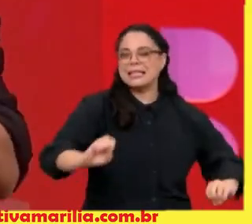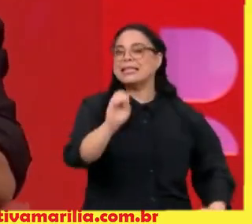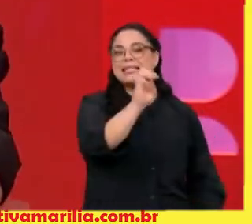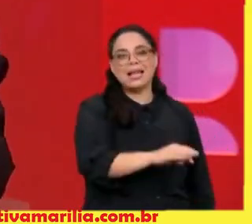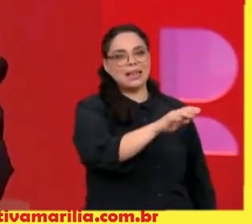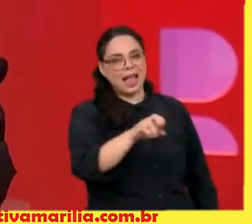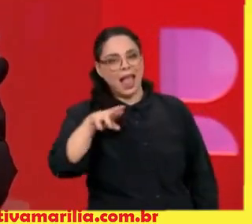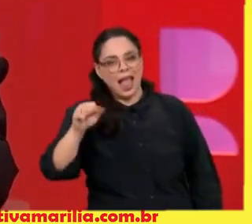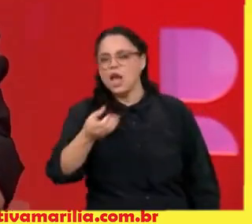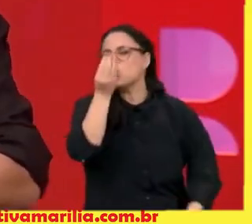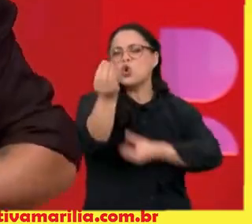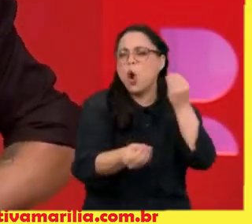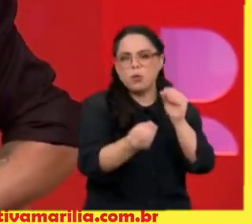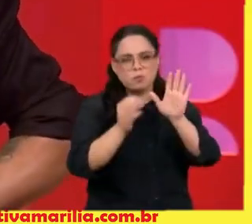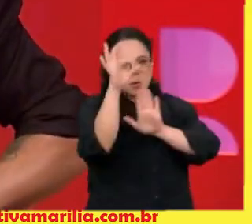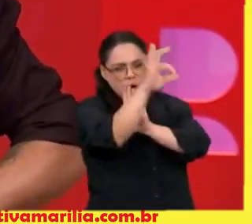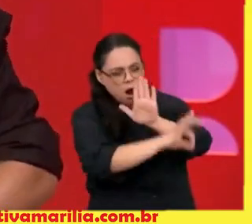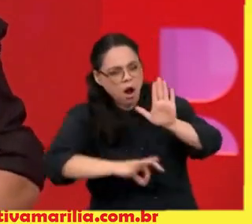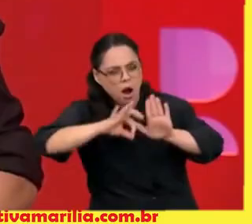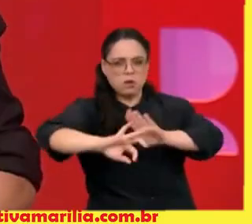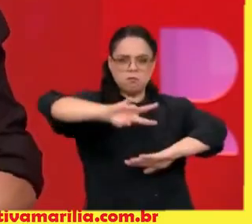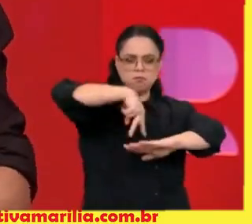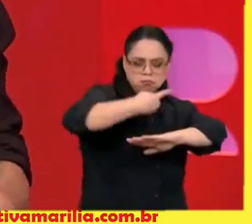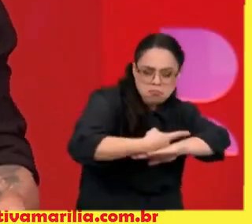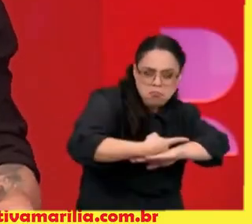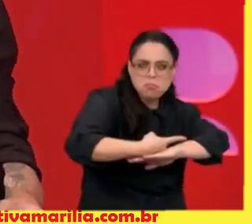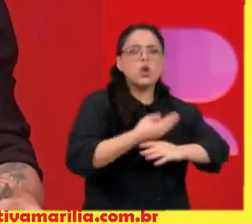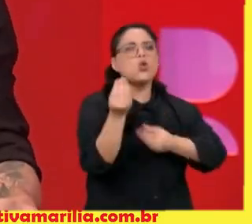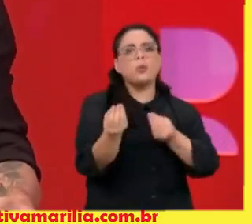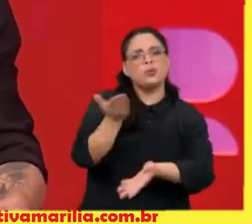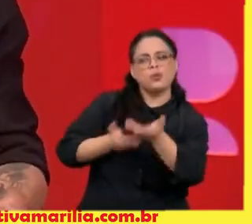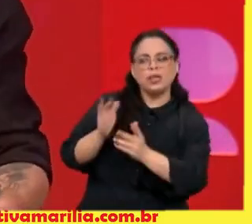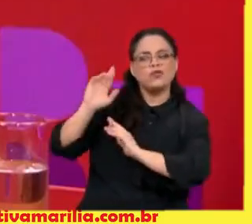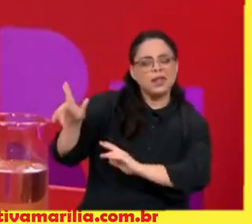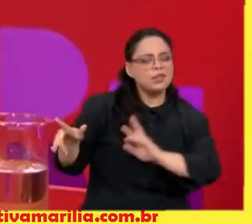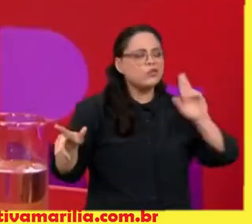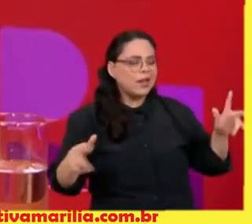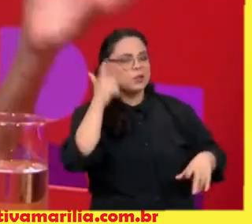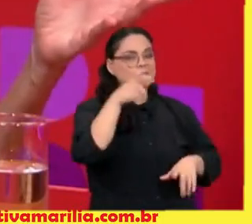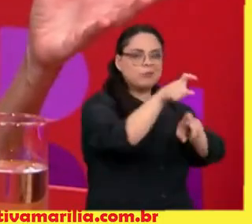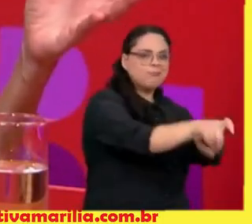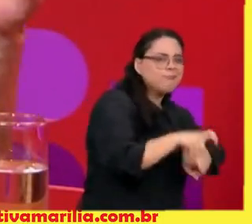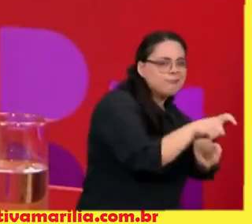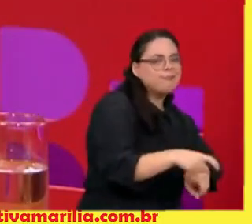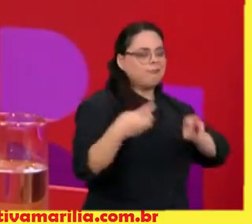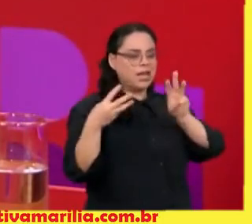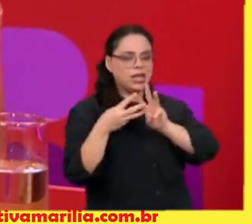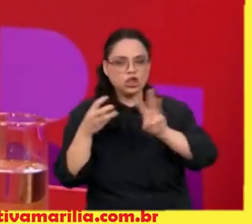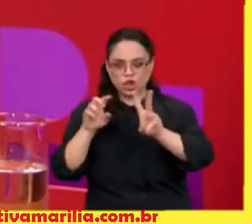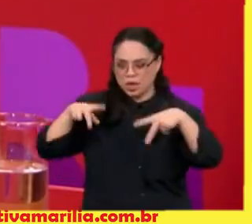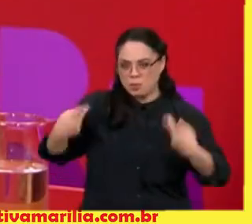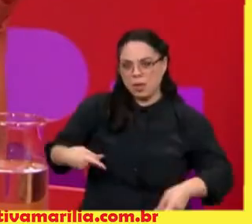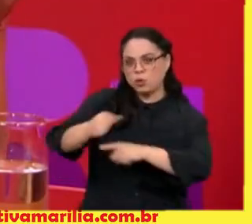de tratar pessoas com as suas neuroses urbanas ou... Eu já vou te dizer no que é. Não é muito diferente, porque o ser humano tem